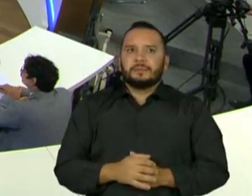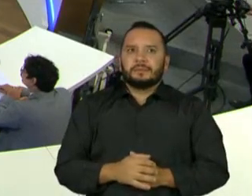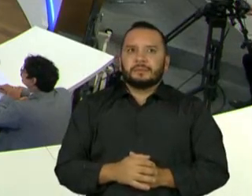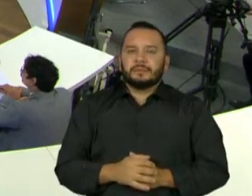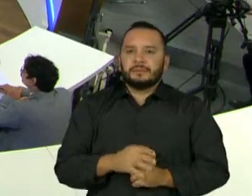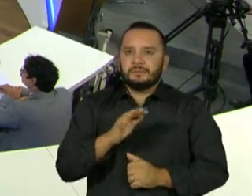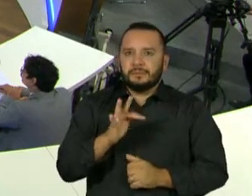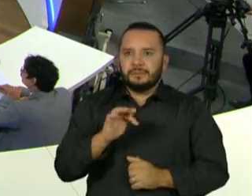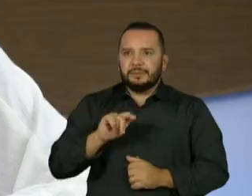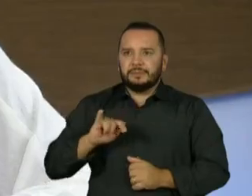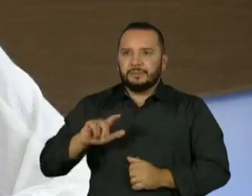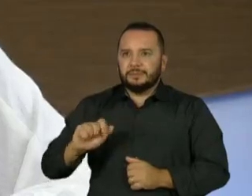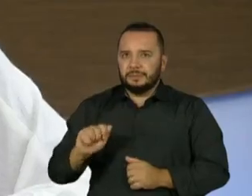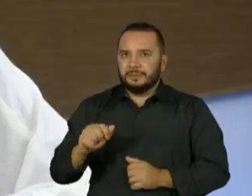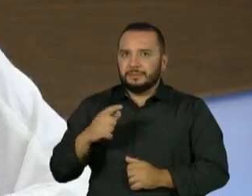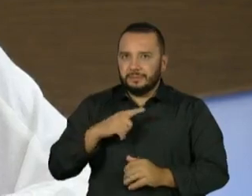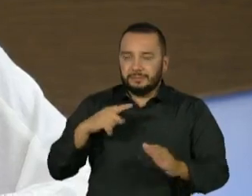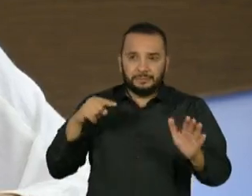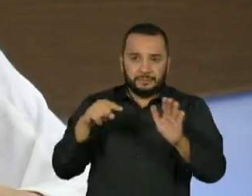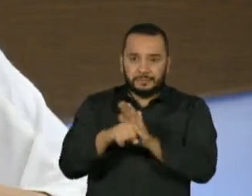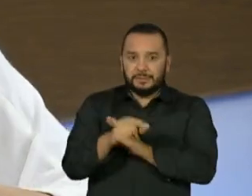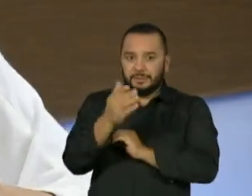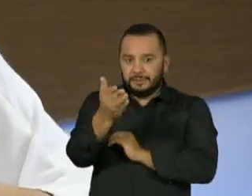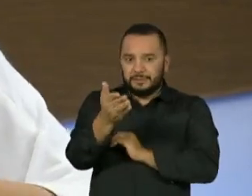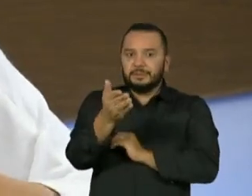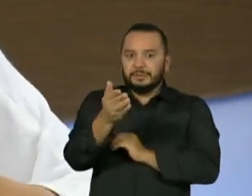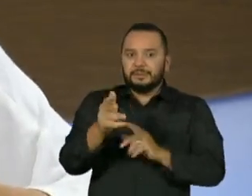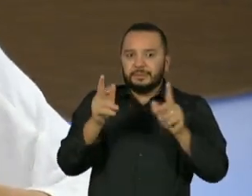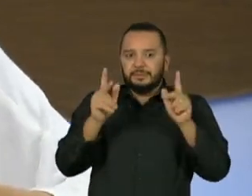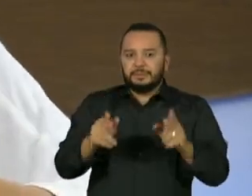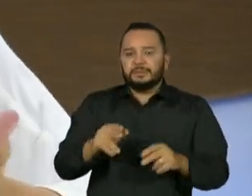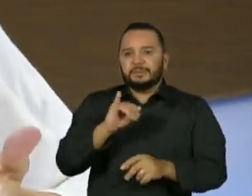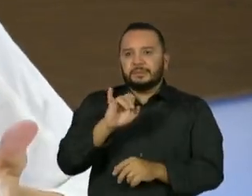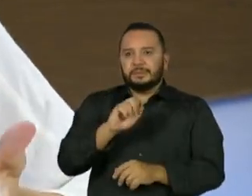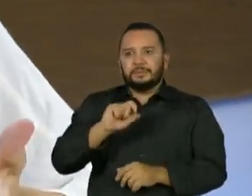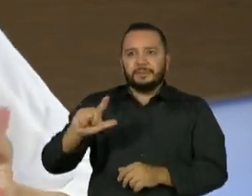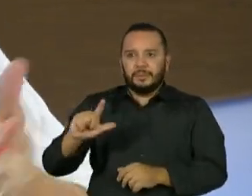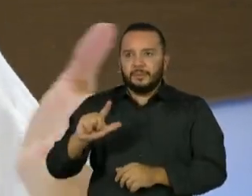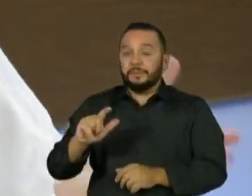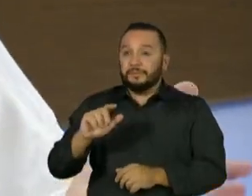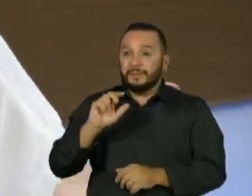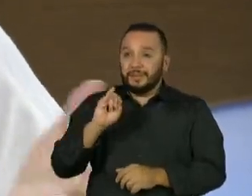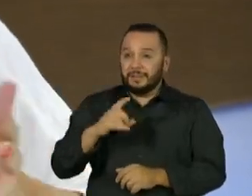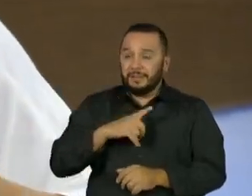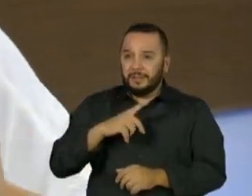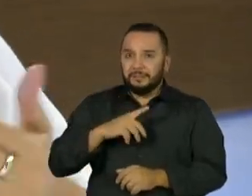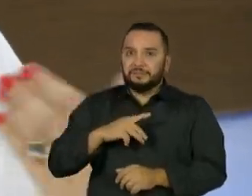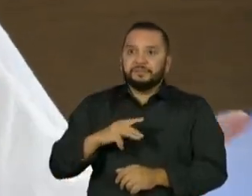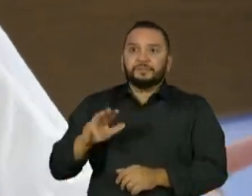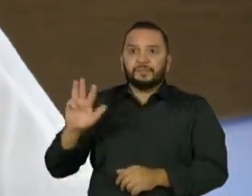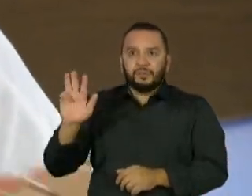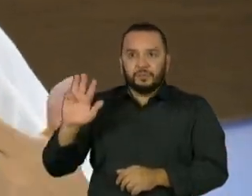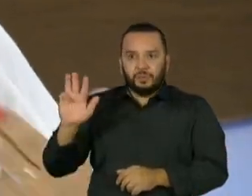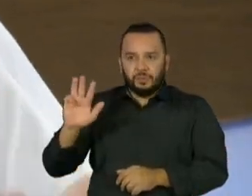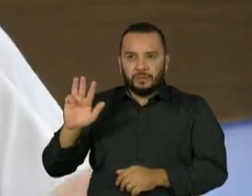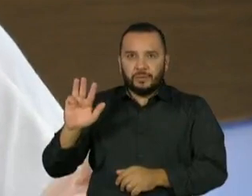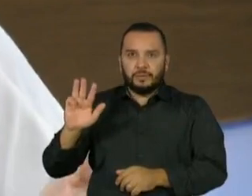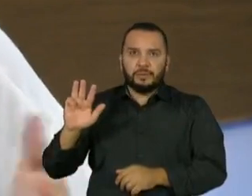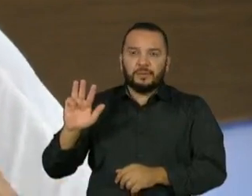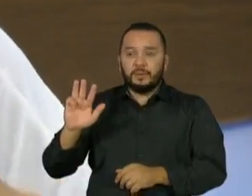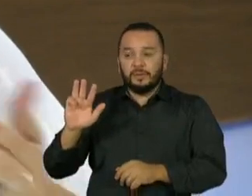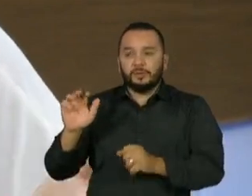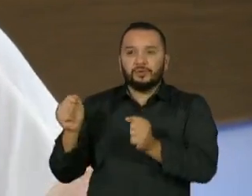a gente está para continuar na pergunta da Bel. Na iminência de ter uma chapa Lula-Alckmin, ou pelo menos é isso